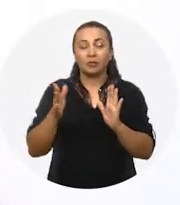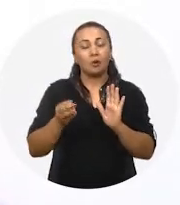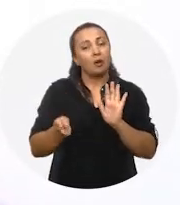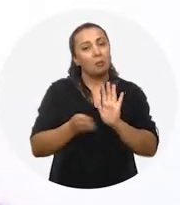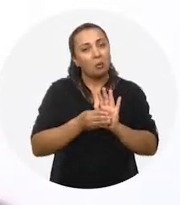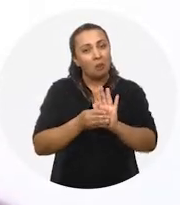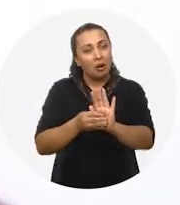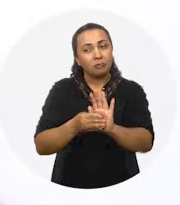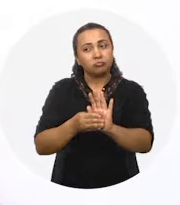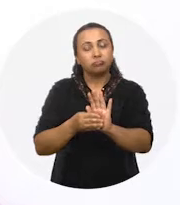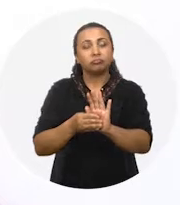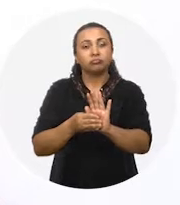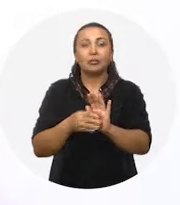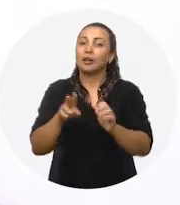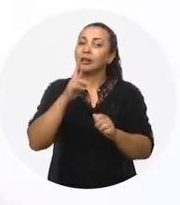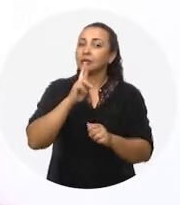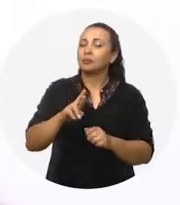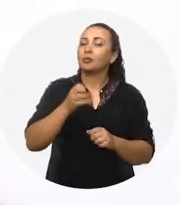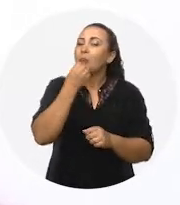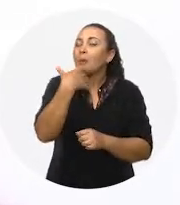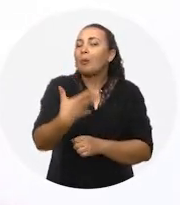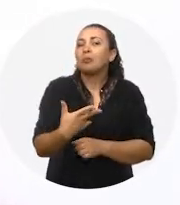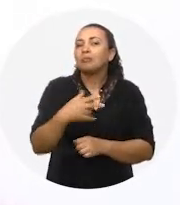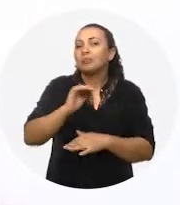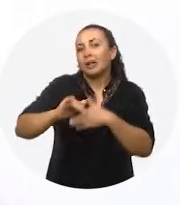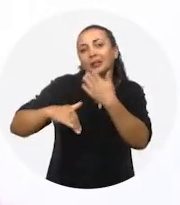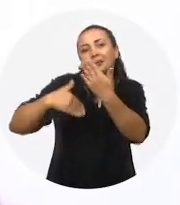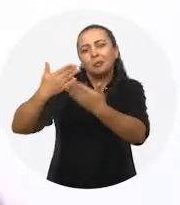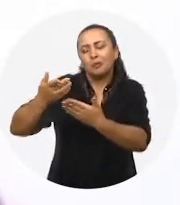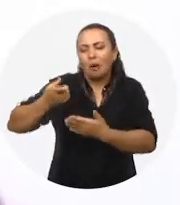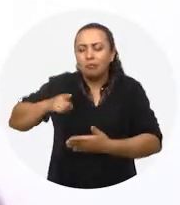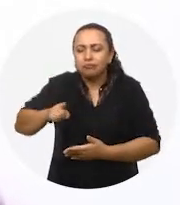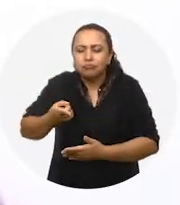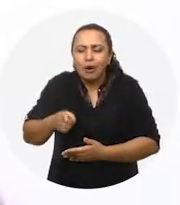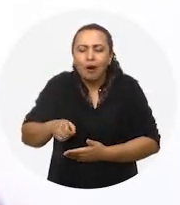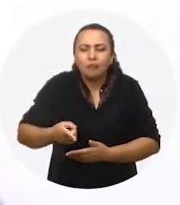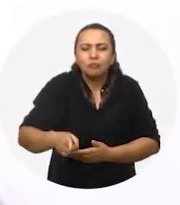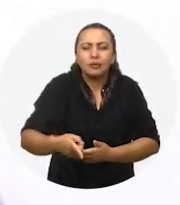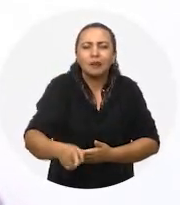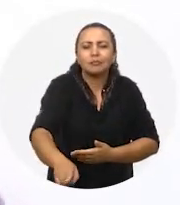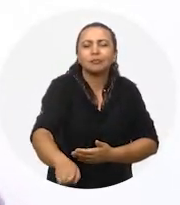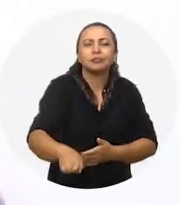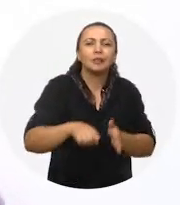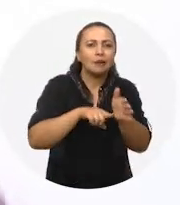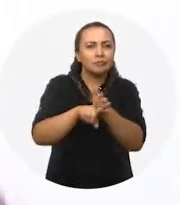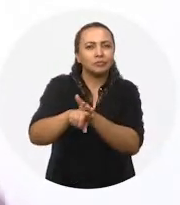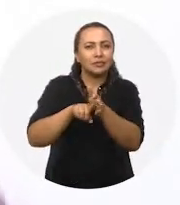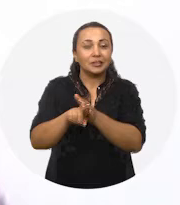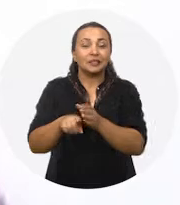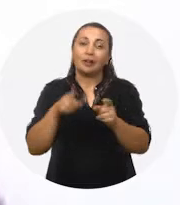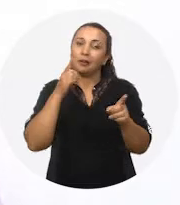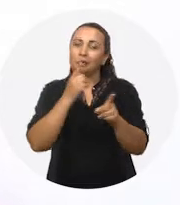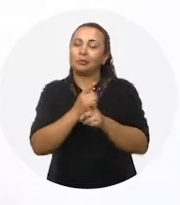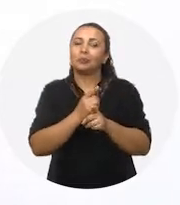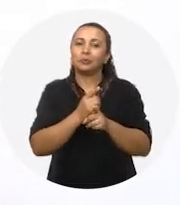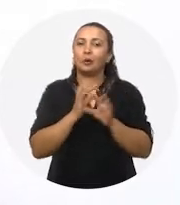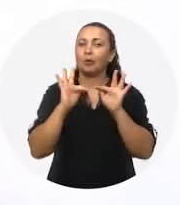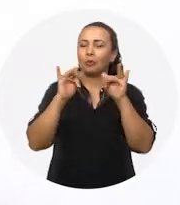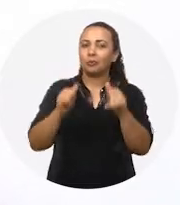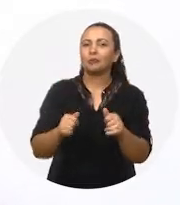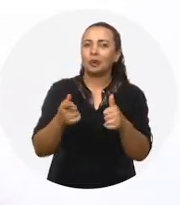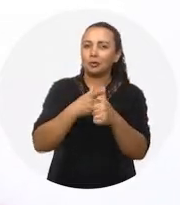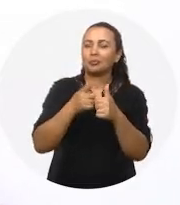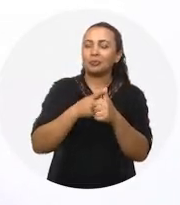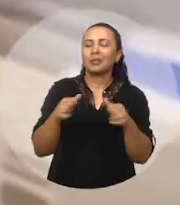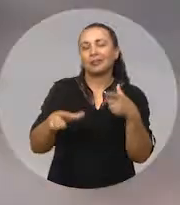publicado, e que nós vimos que os resultados foram bons. A partir daí nós fomos aprofundando nesses estudos e chegamos à conclusão